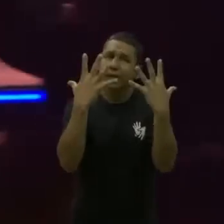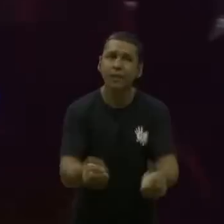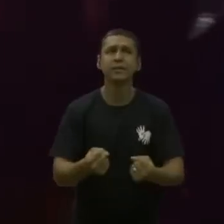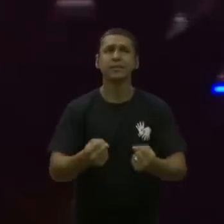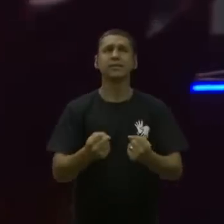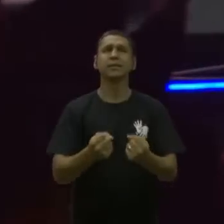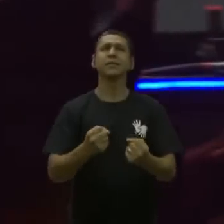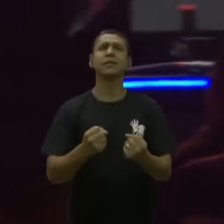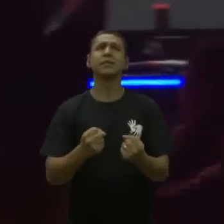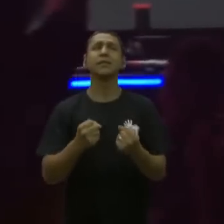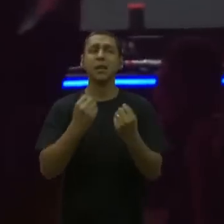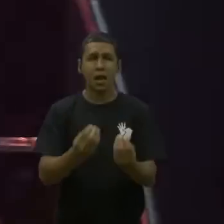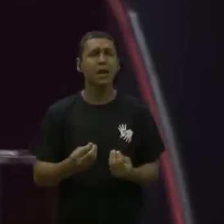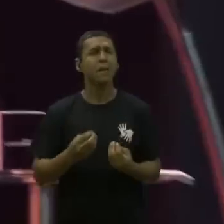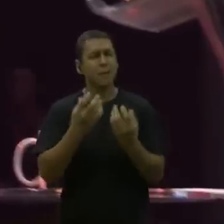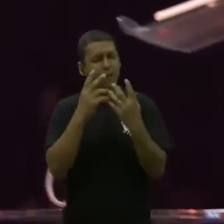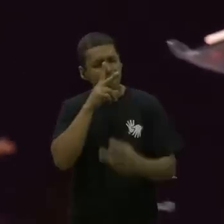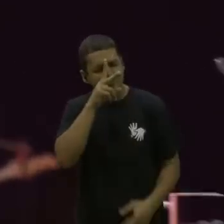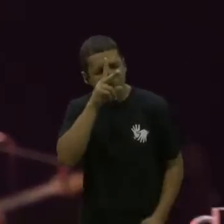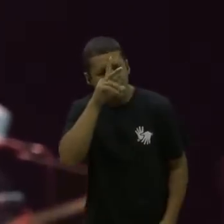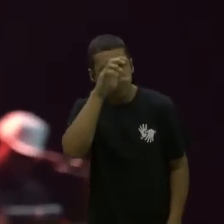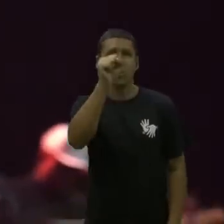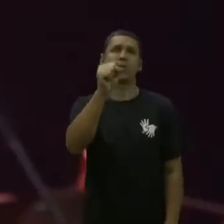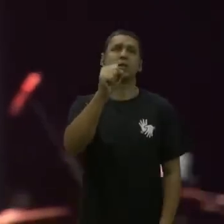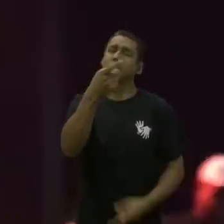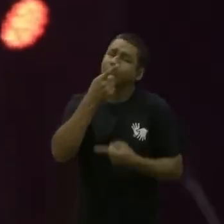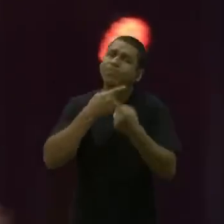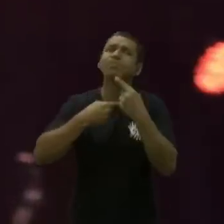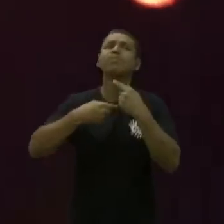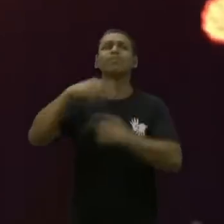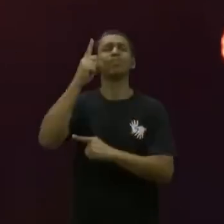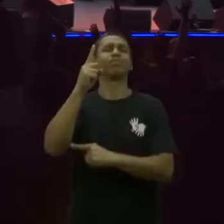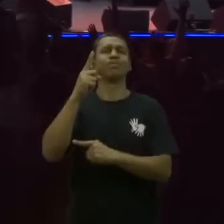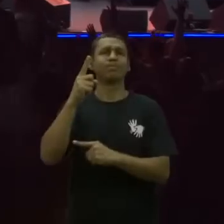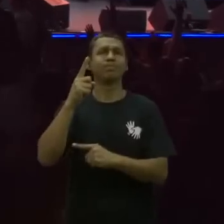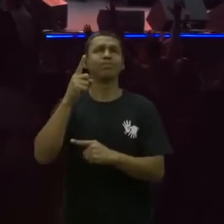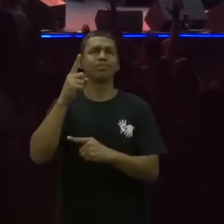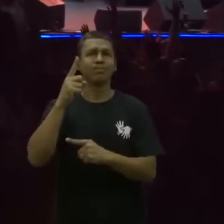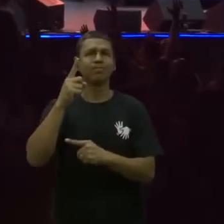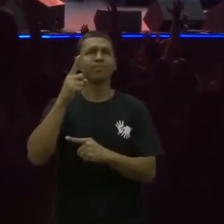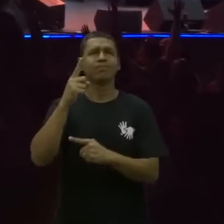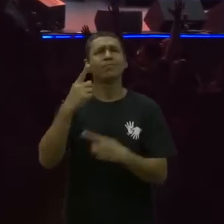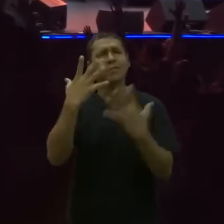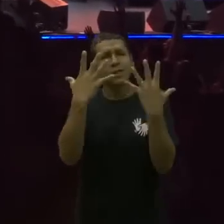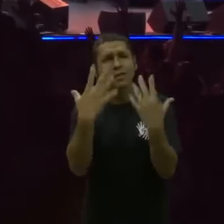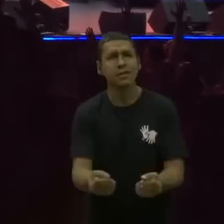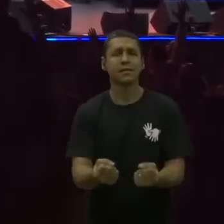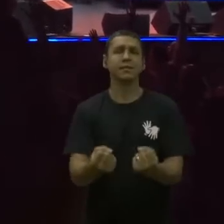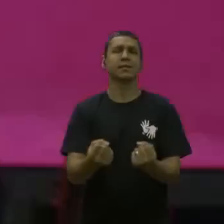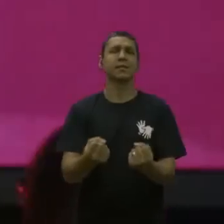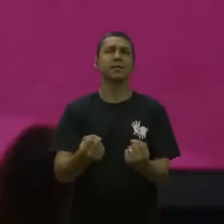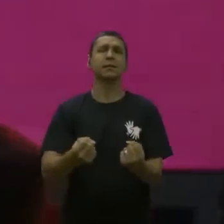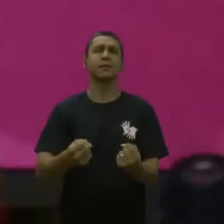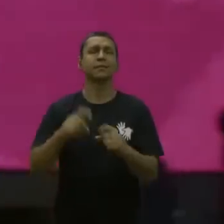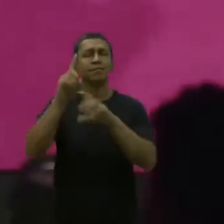Receba renovo de Deus, receba renovo de Deus.